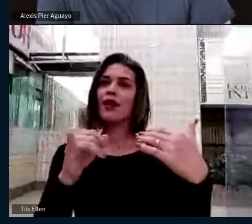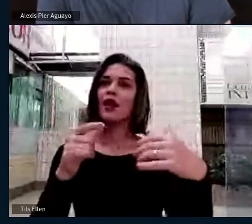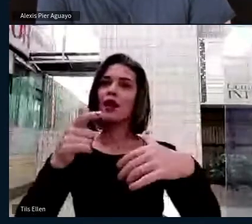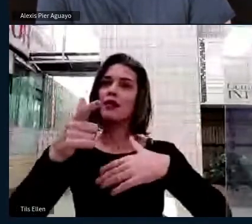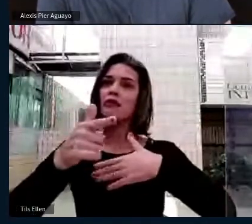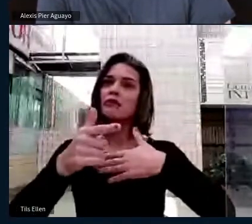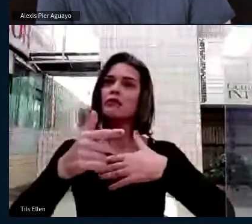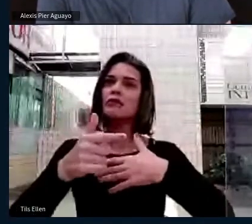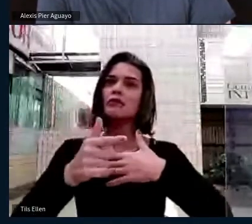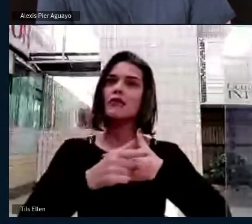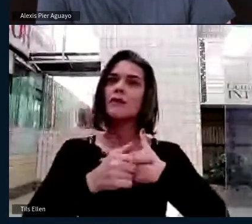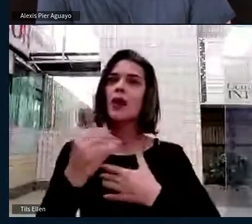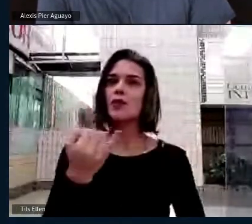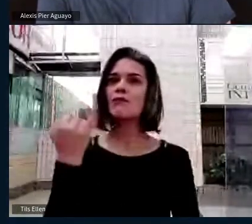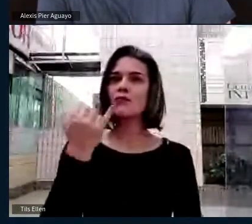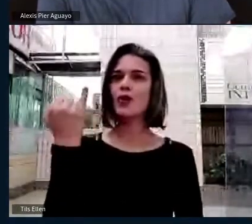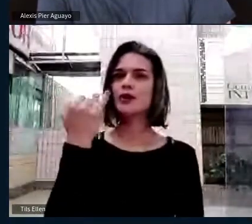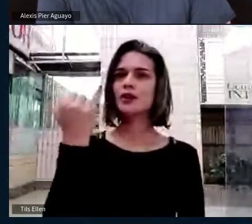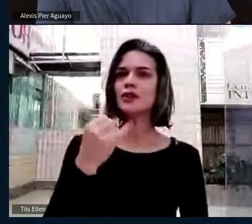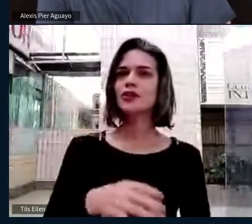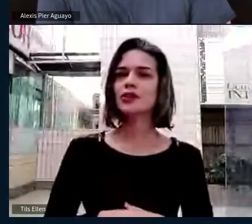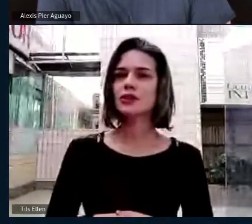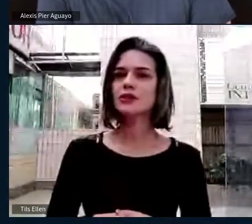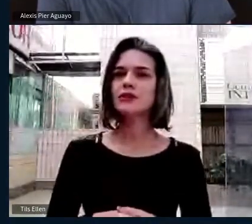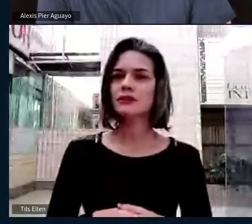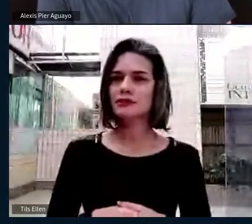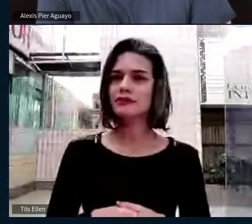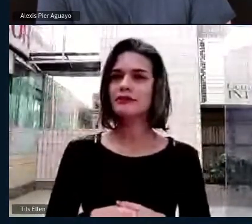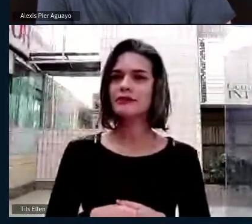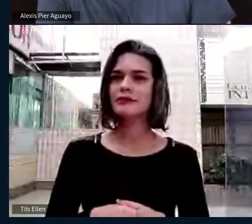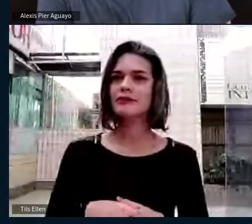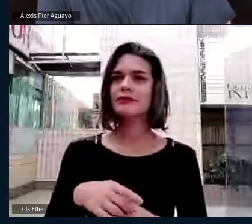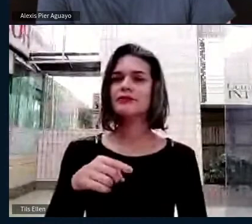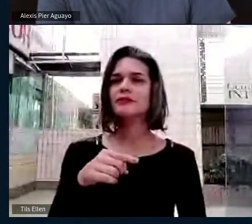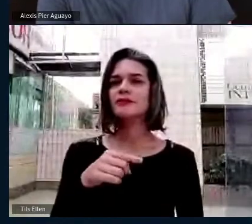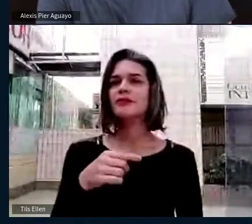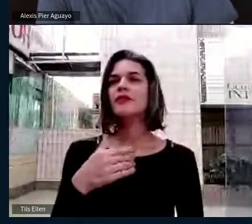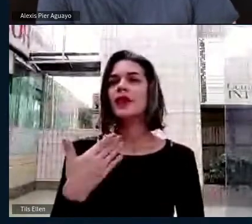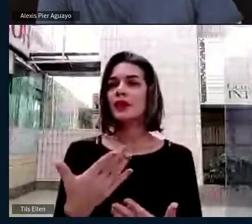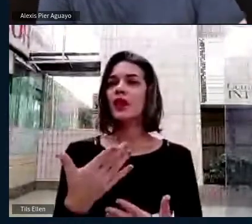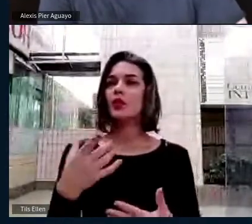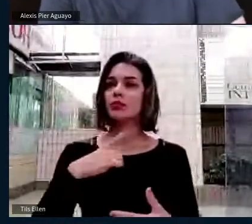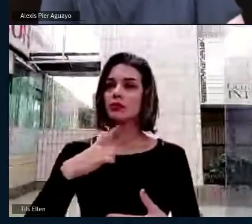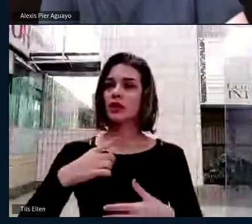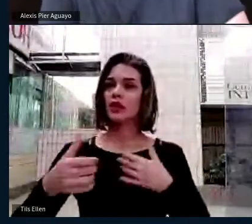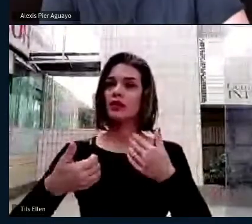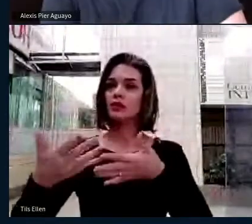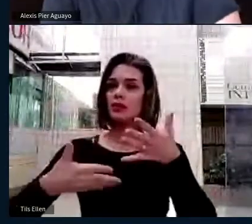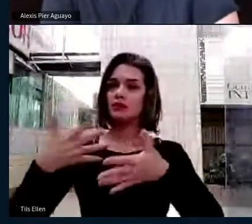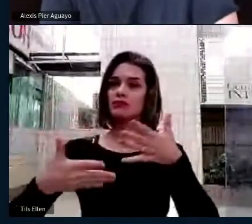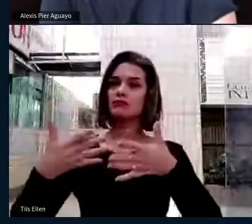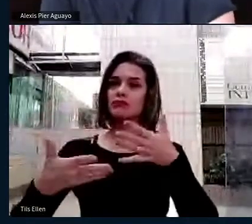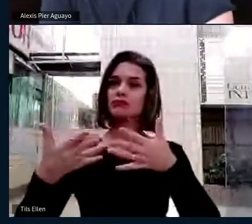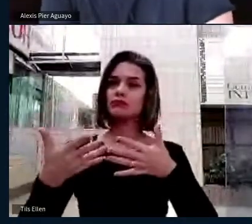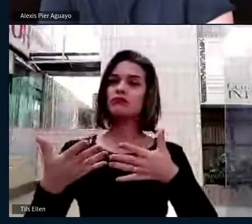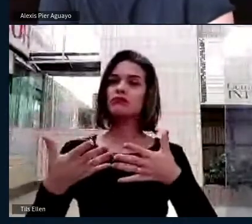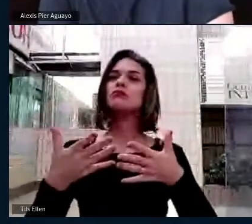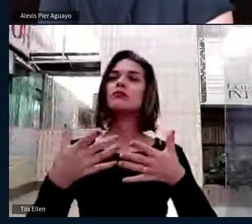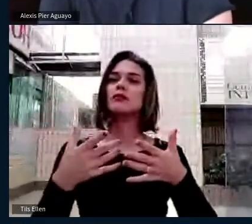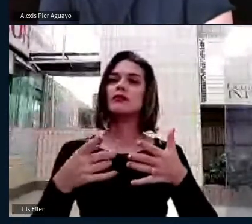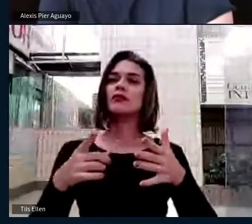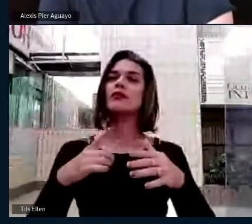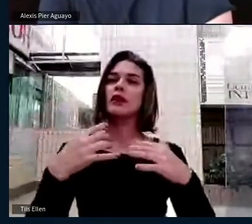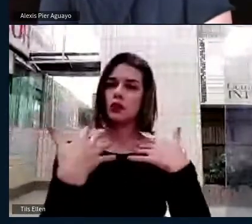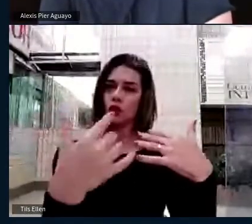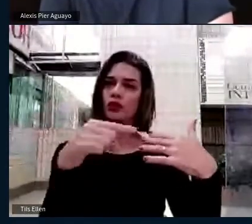é importante, né? Essa interpretação, ela é direcionada a um público. E esse público, ele tem nome, endereço,